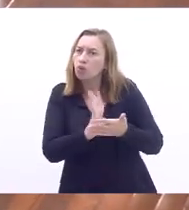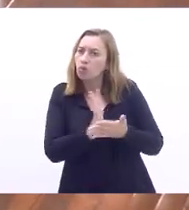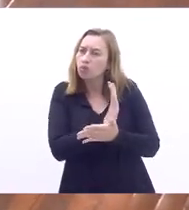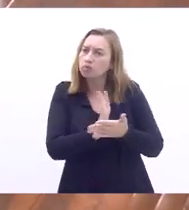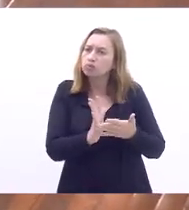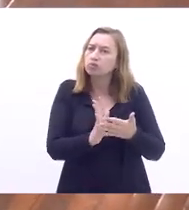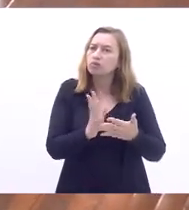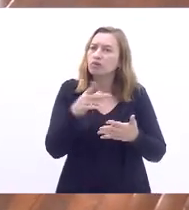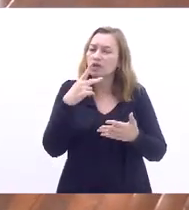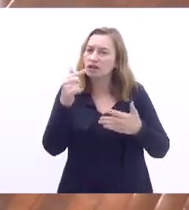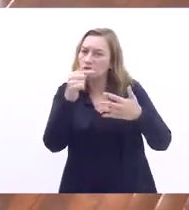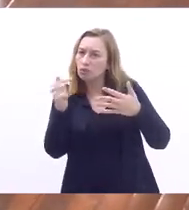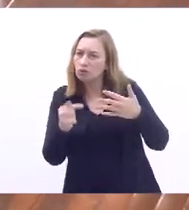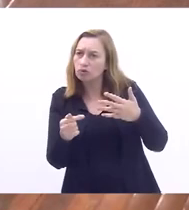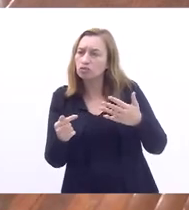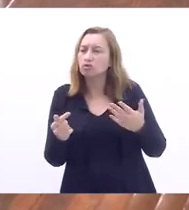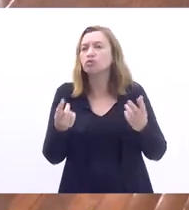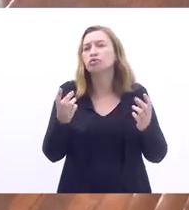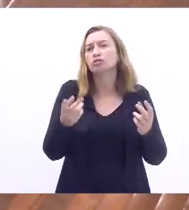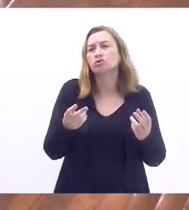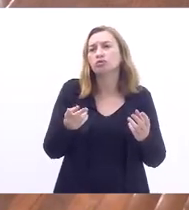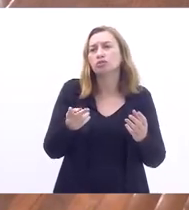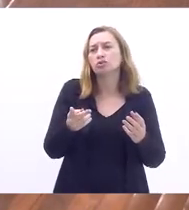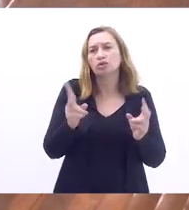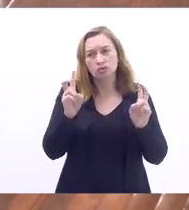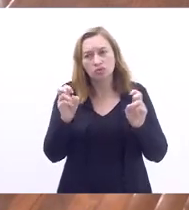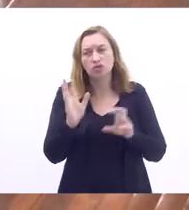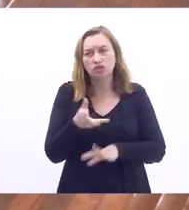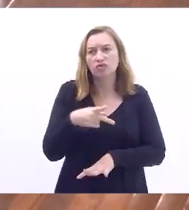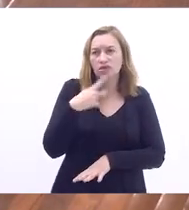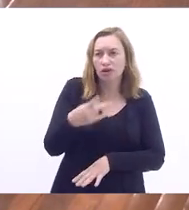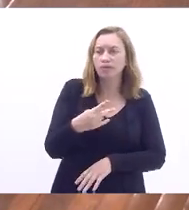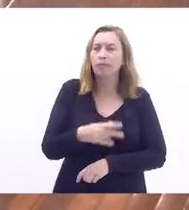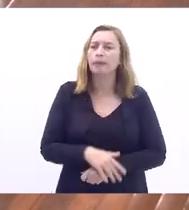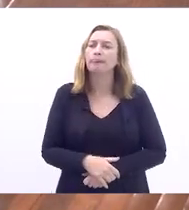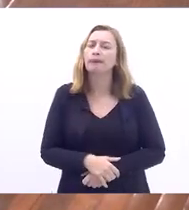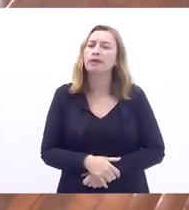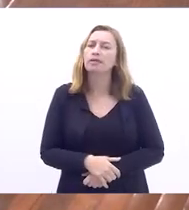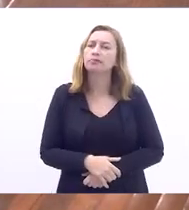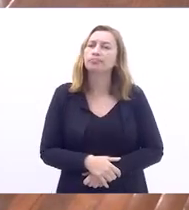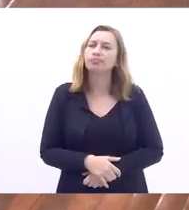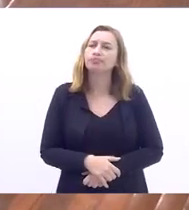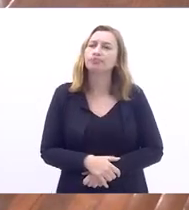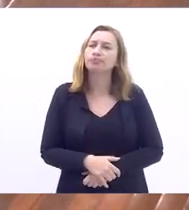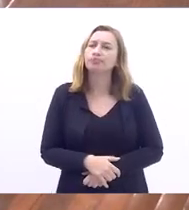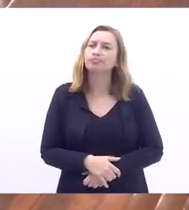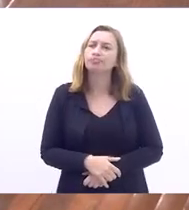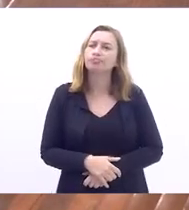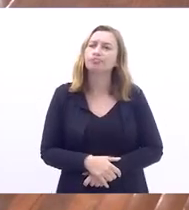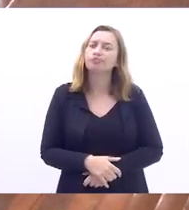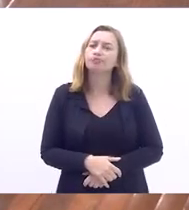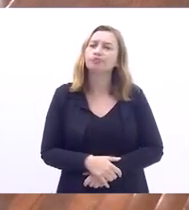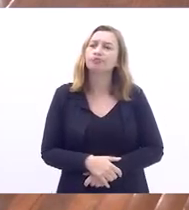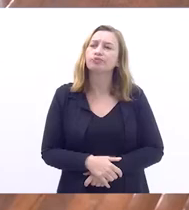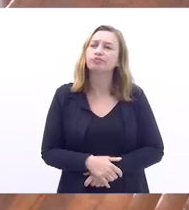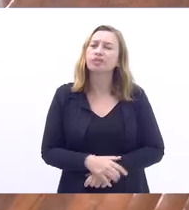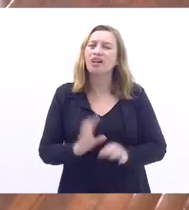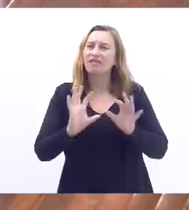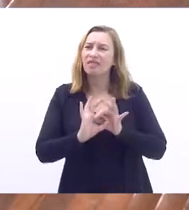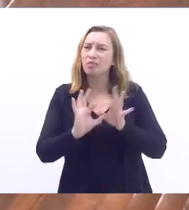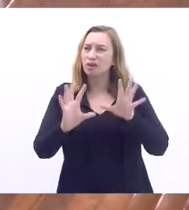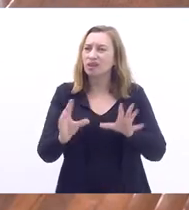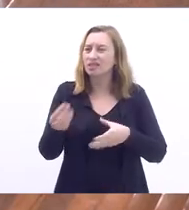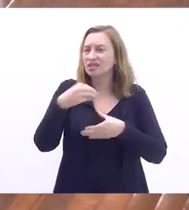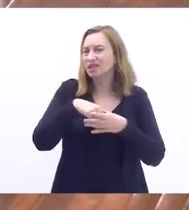de algumas colocações que foram feitas em uma delas diz respeito falaram muito com a questão da Democracia